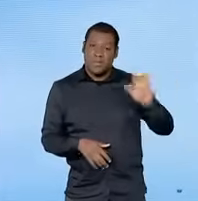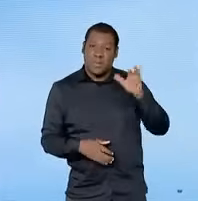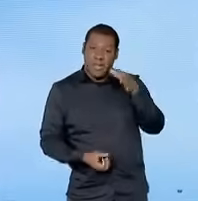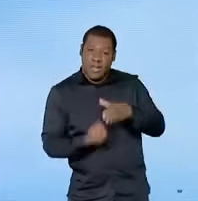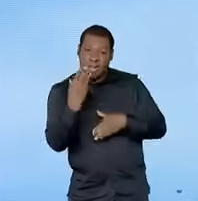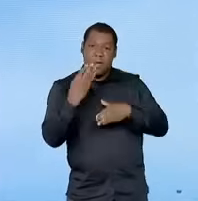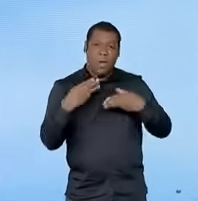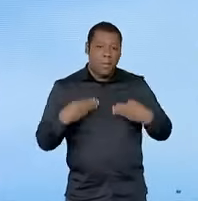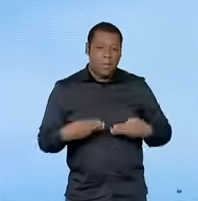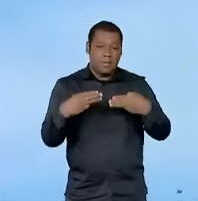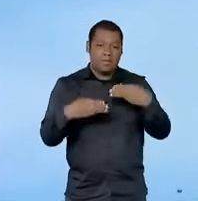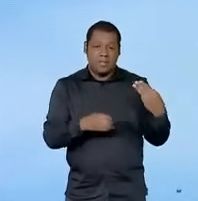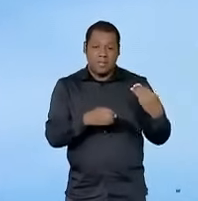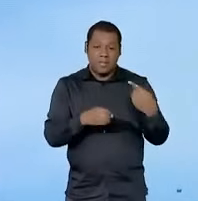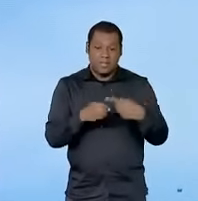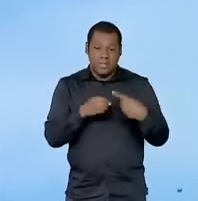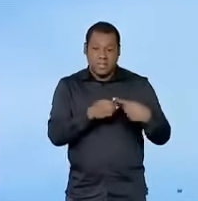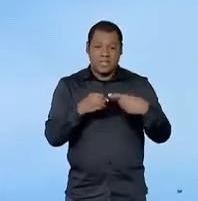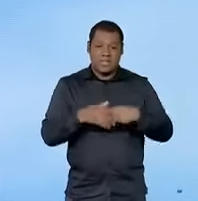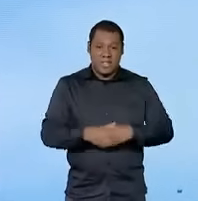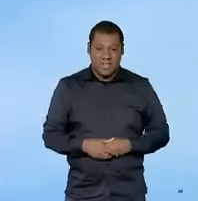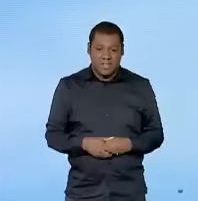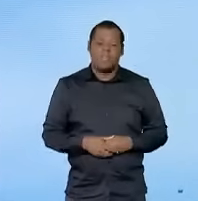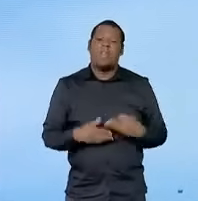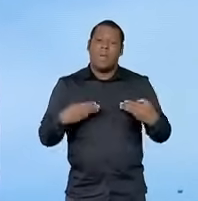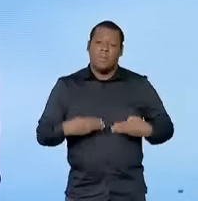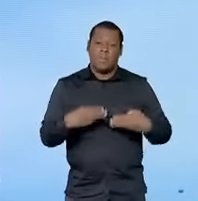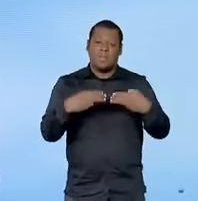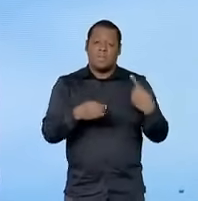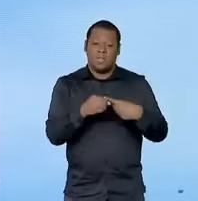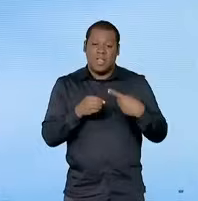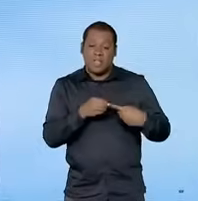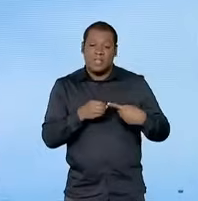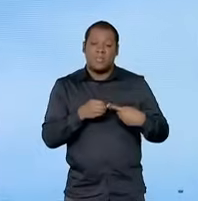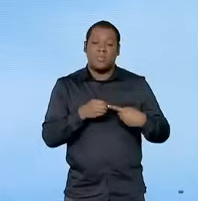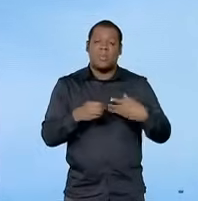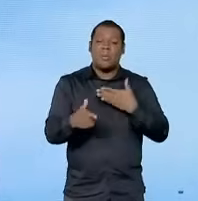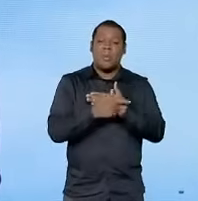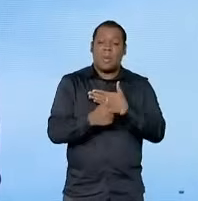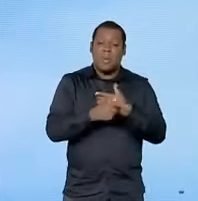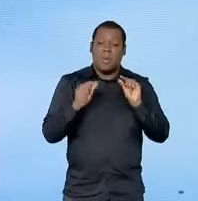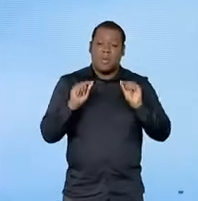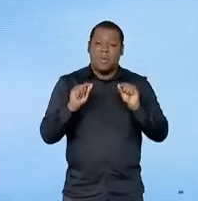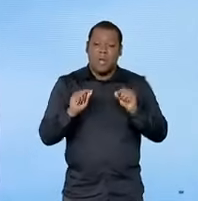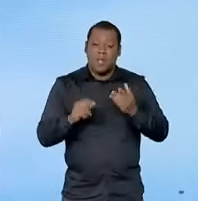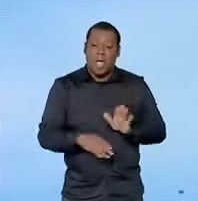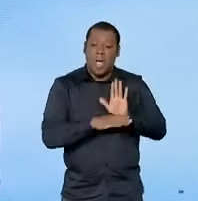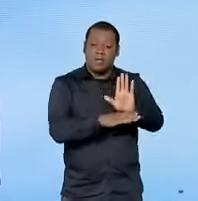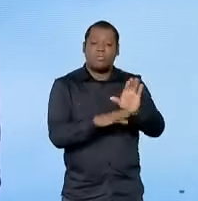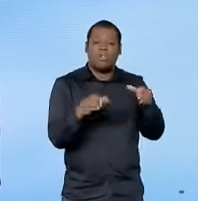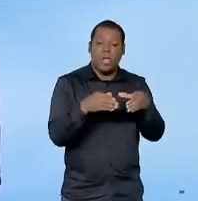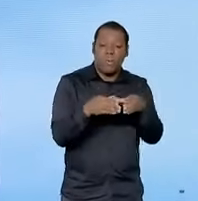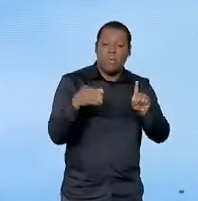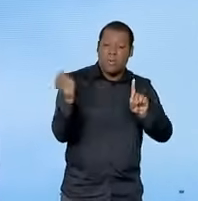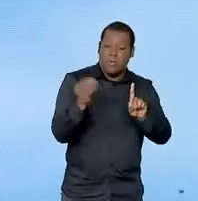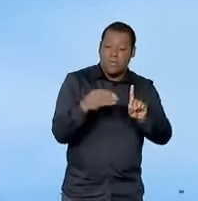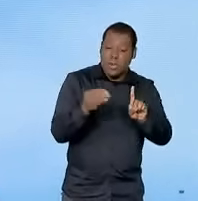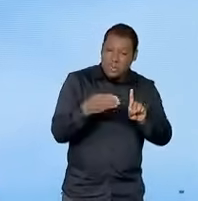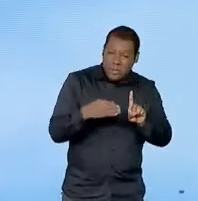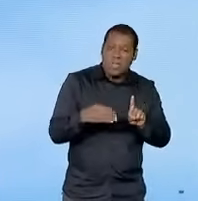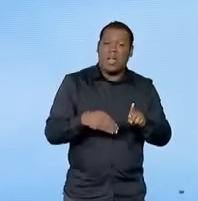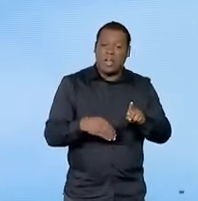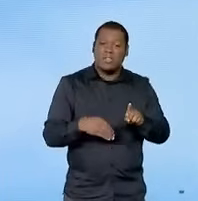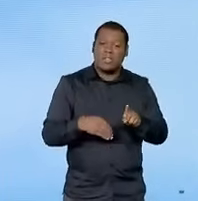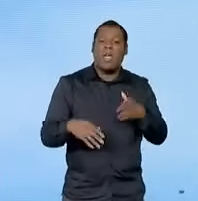persistente e incansável para viabilizar moradia mais digna para quem mais precisa, tanto em áreas urbanas como em